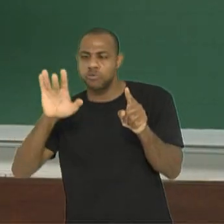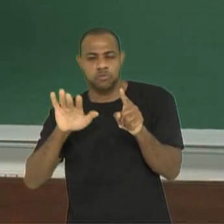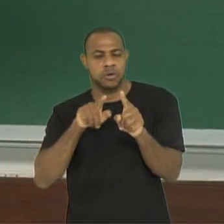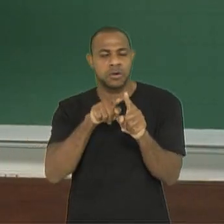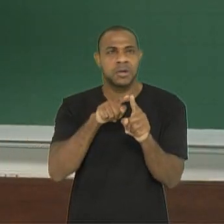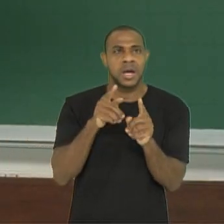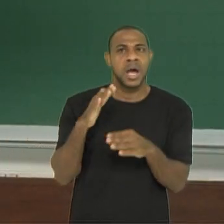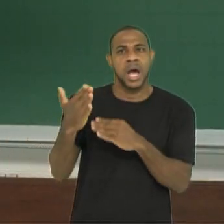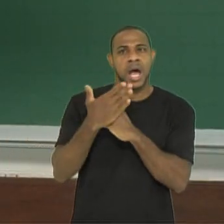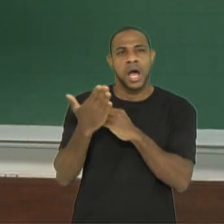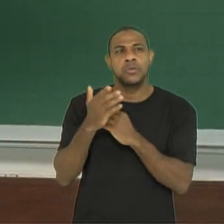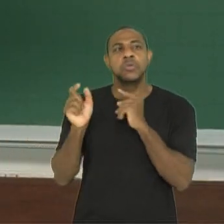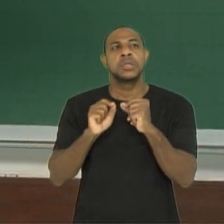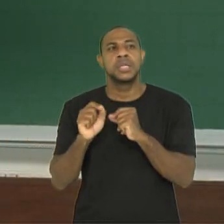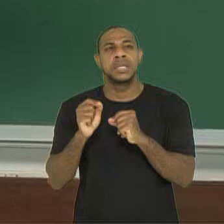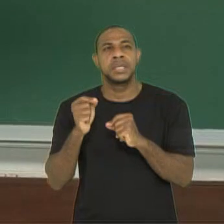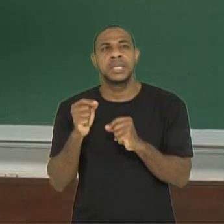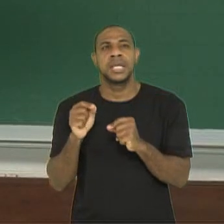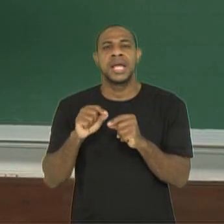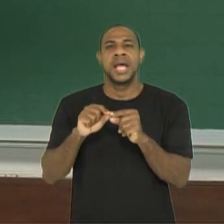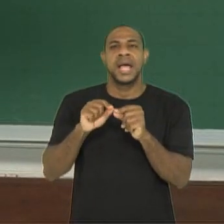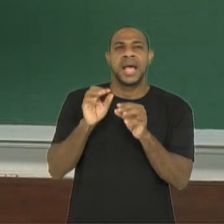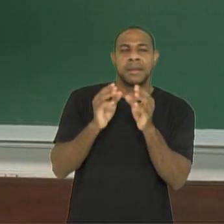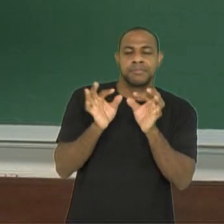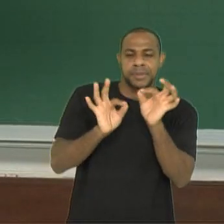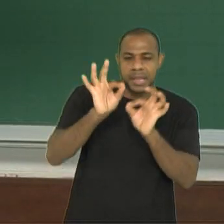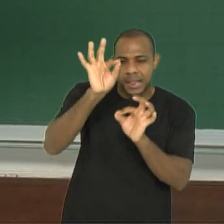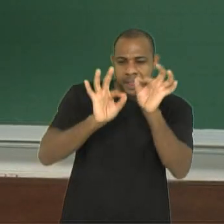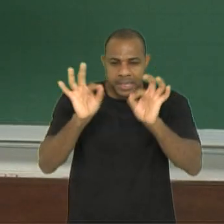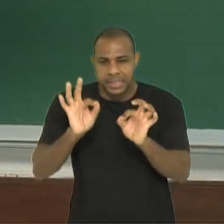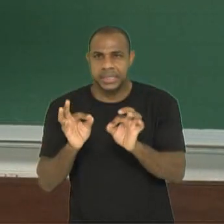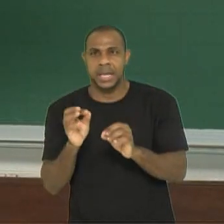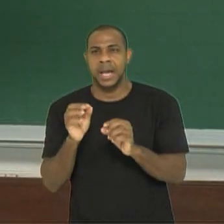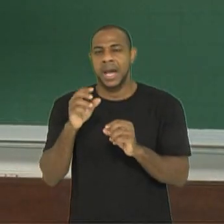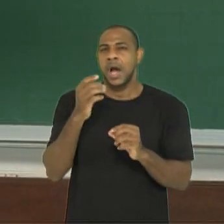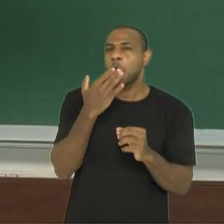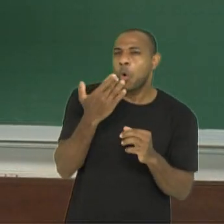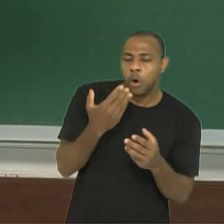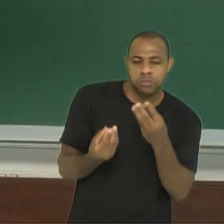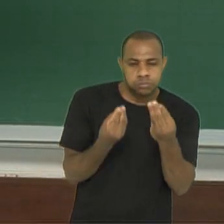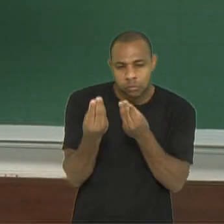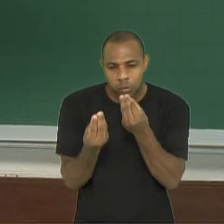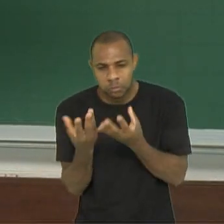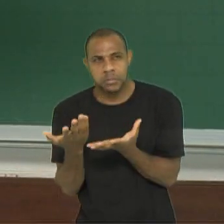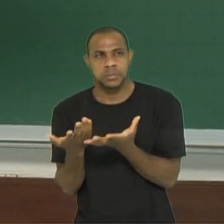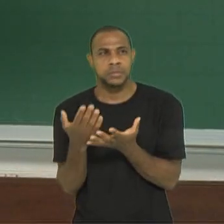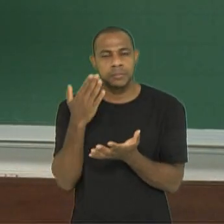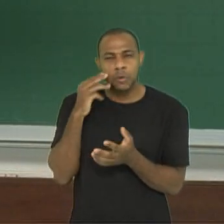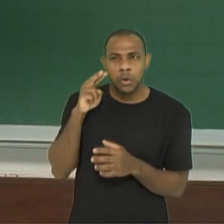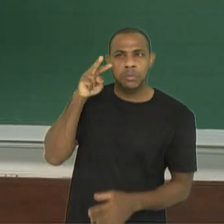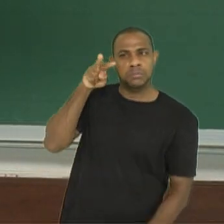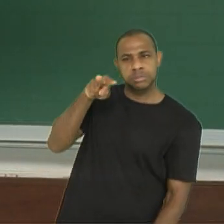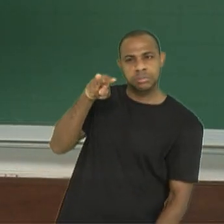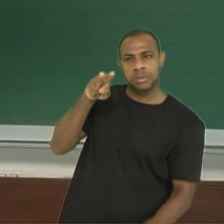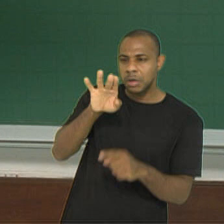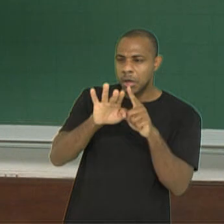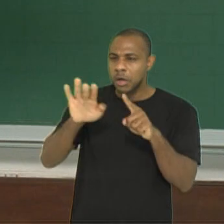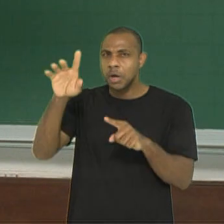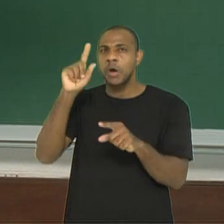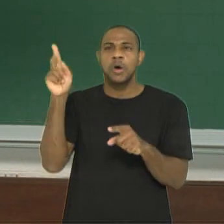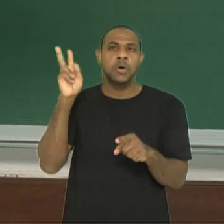nos ajuda, por exemplo, quem é design, aprende a mexer melhor com as cores. Até você, olhando por ele, você consegue